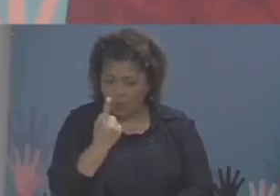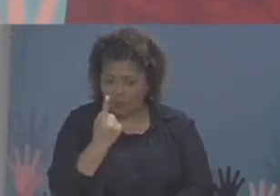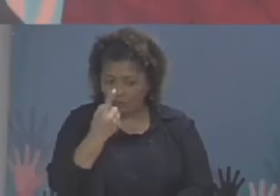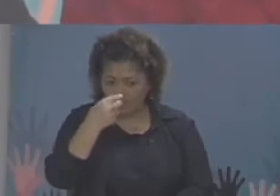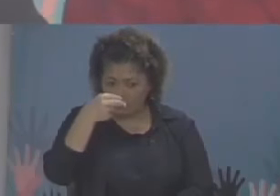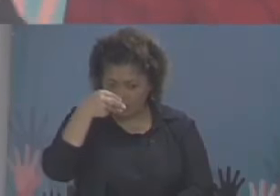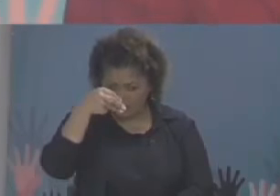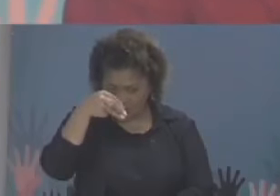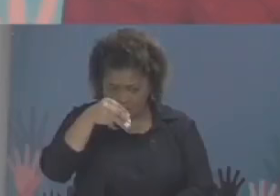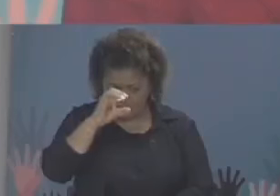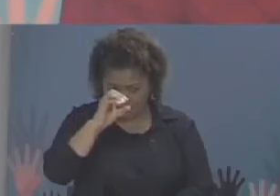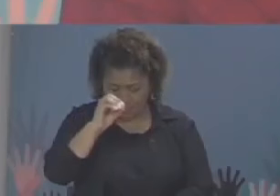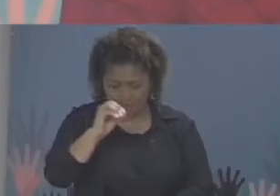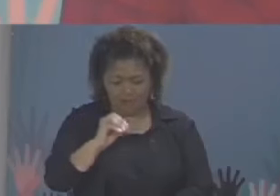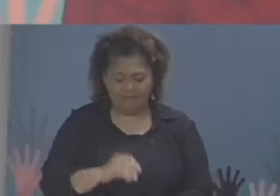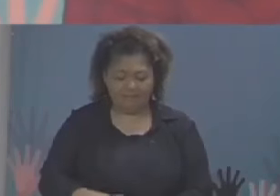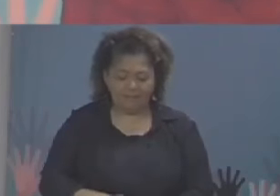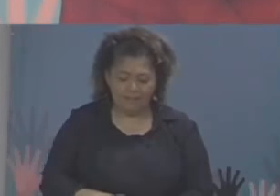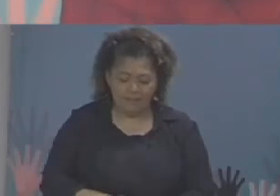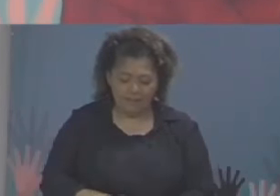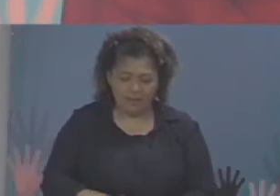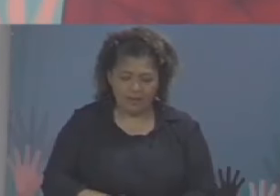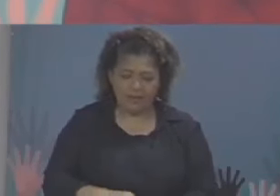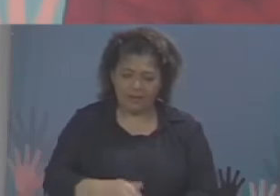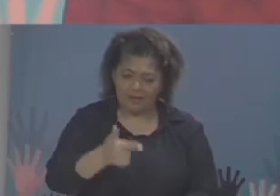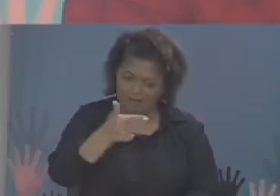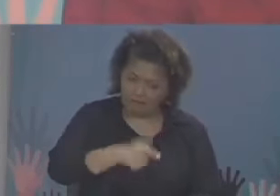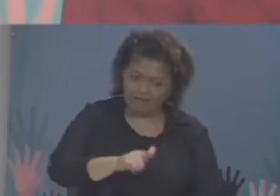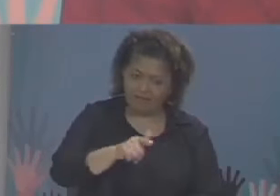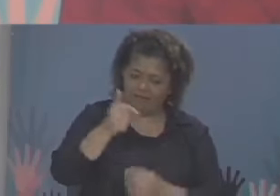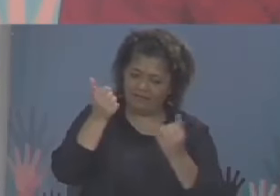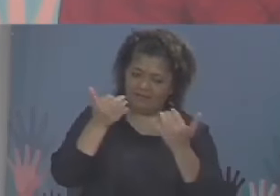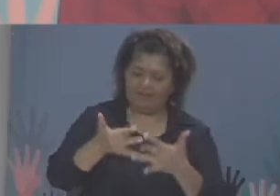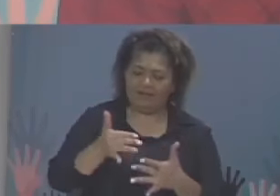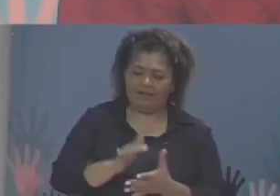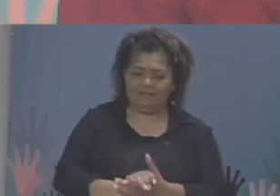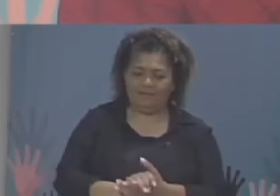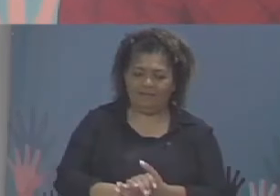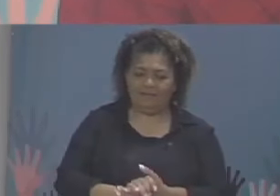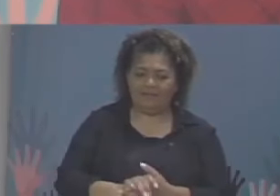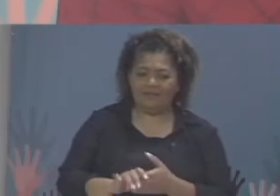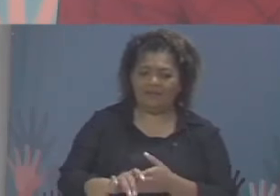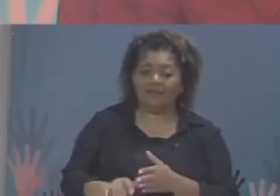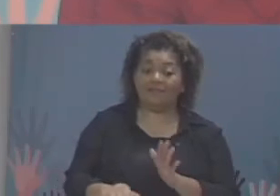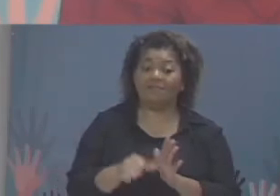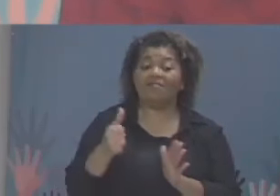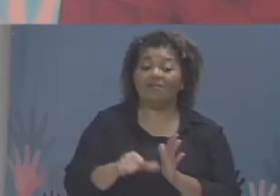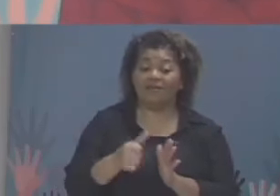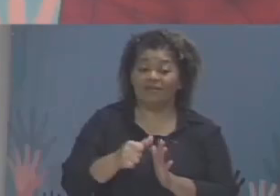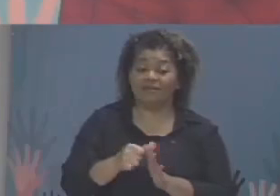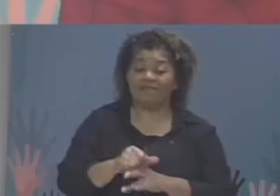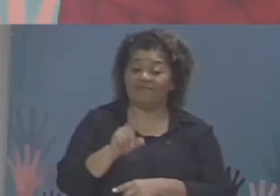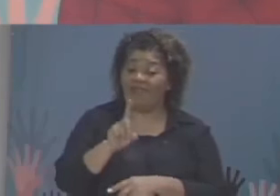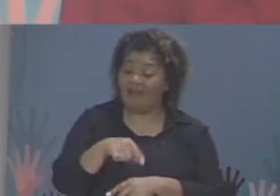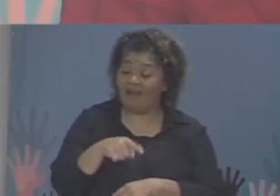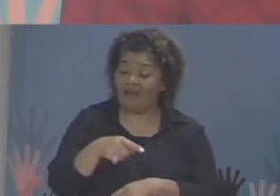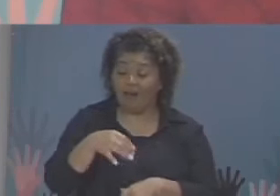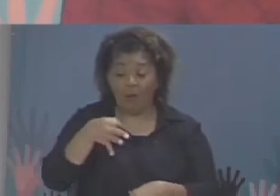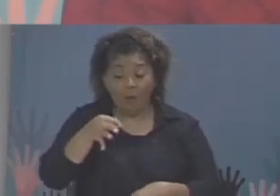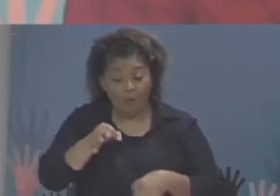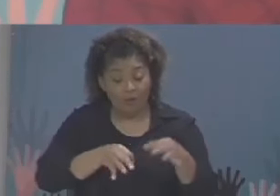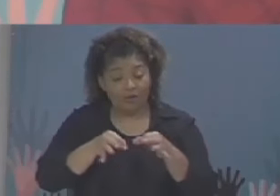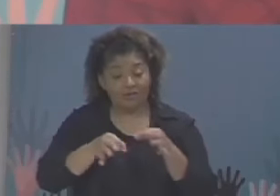É suficiente. Vamos lá. Primeiro, é o projeto que está em pauta e que vocês estão apoiando.